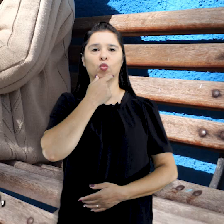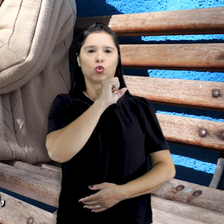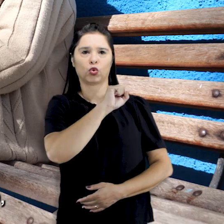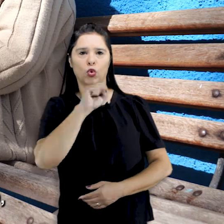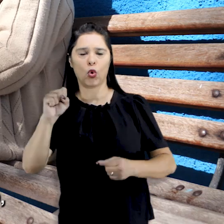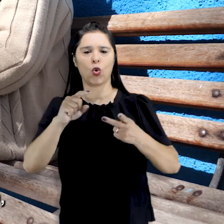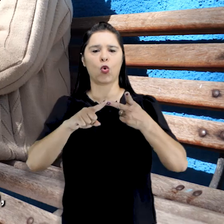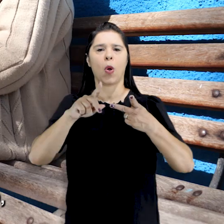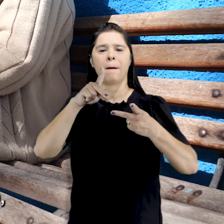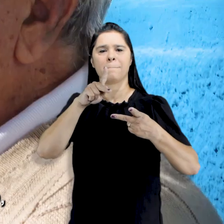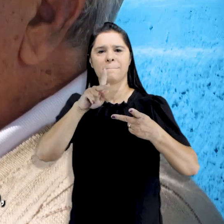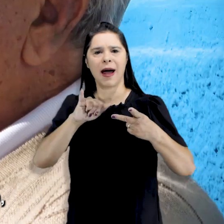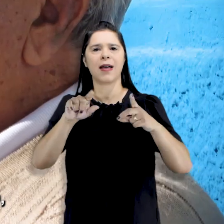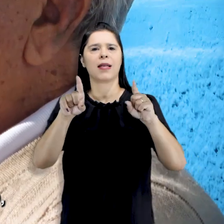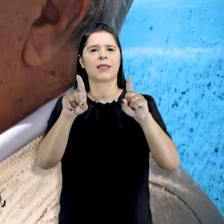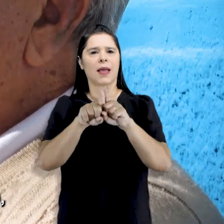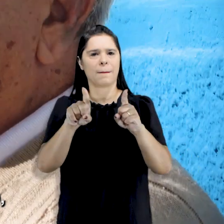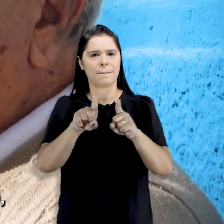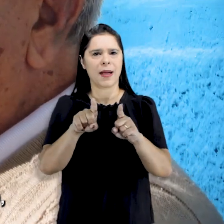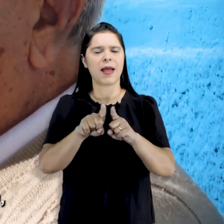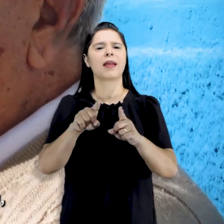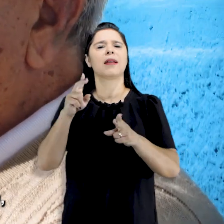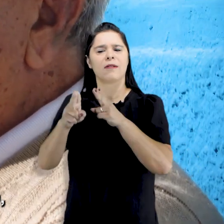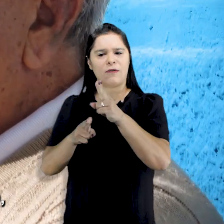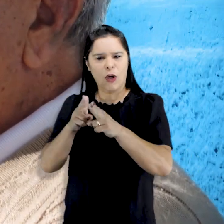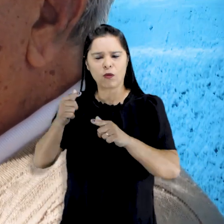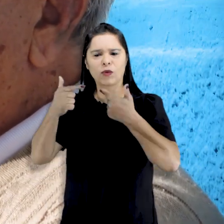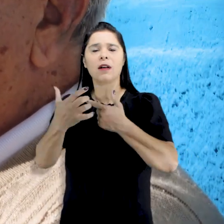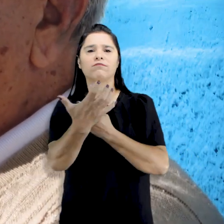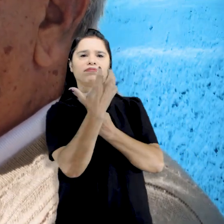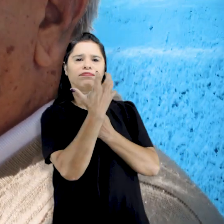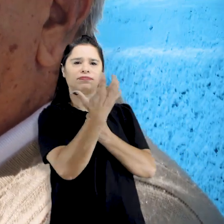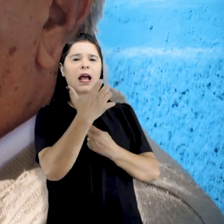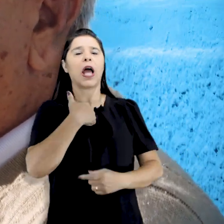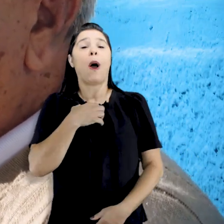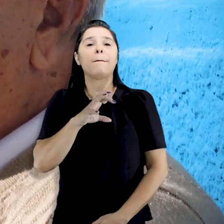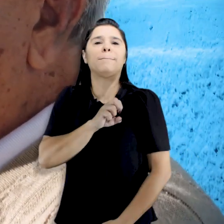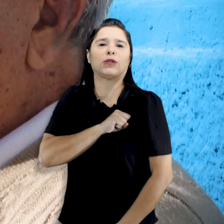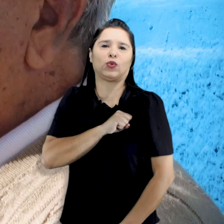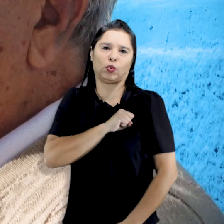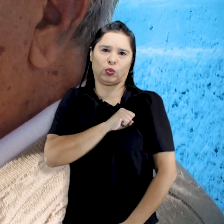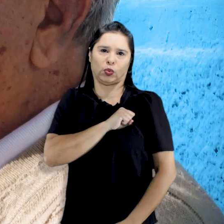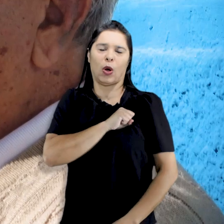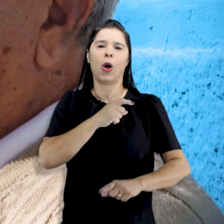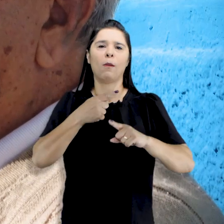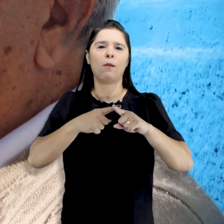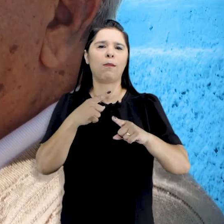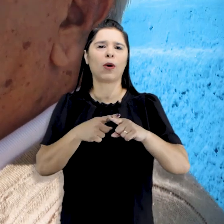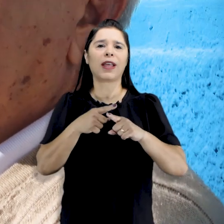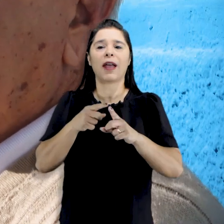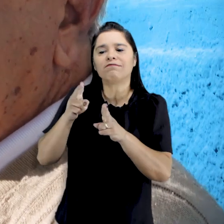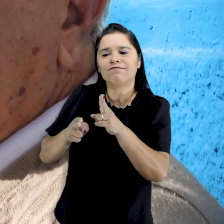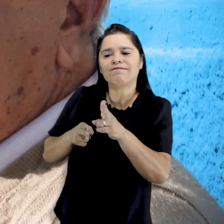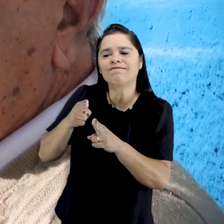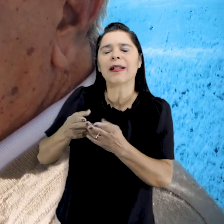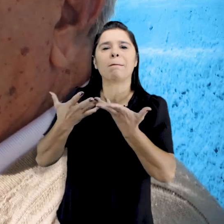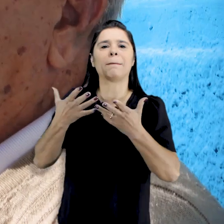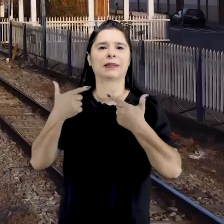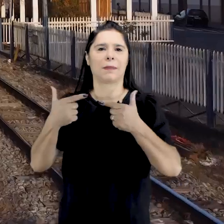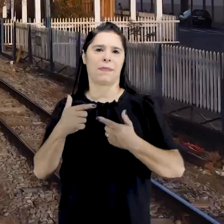meu pai ter sido também ferroviário, eu acabei me apaixonando, né, pela